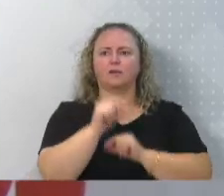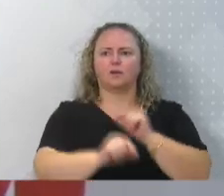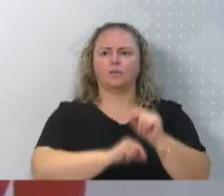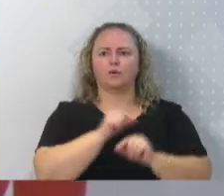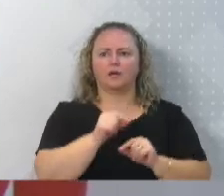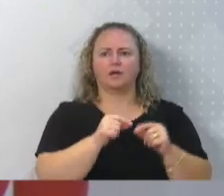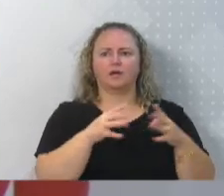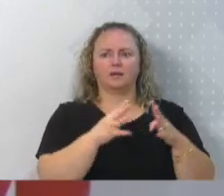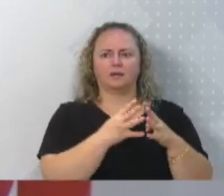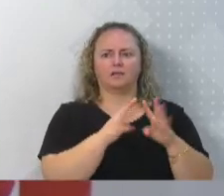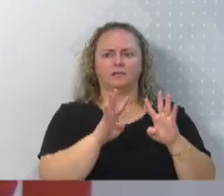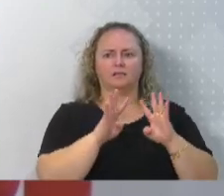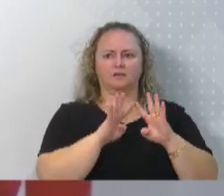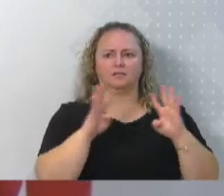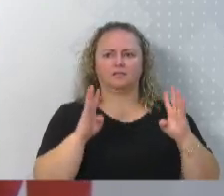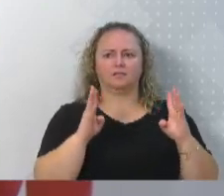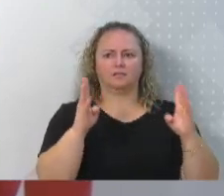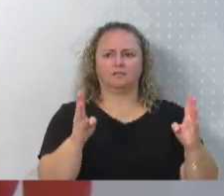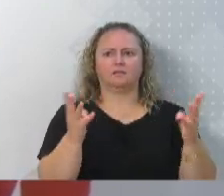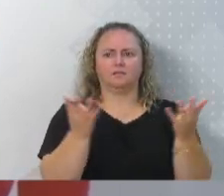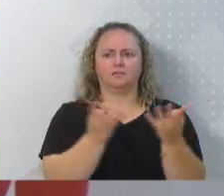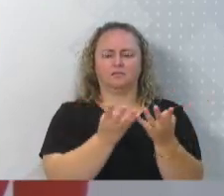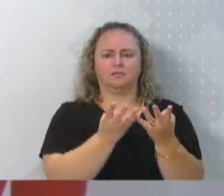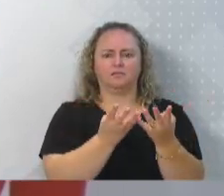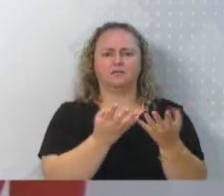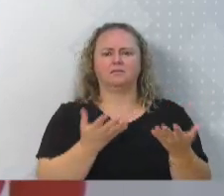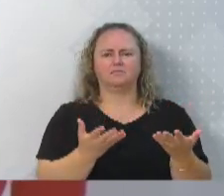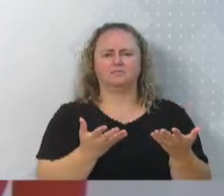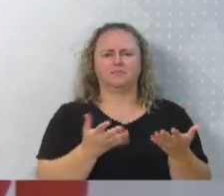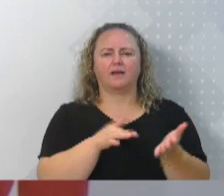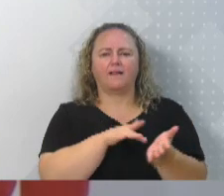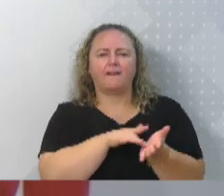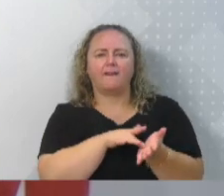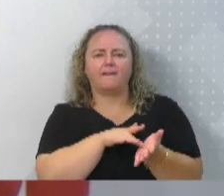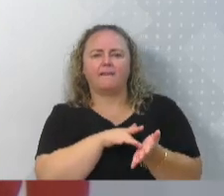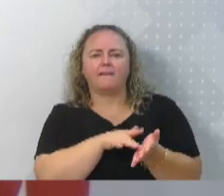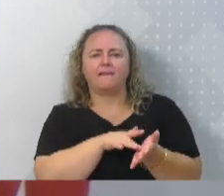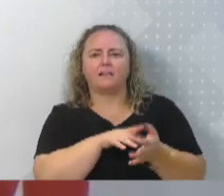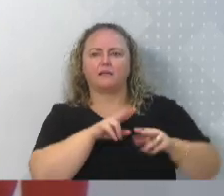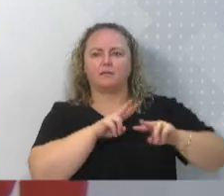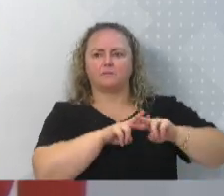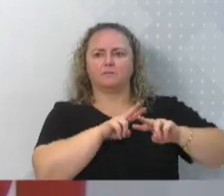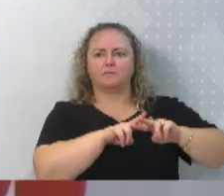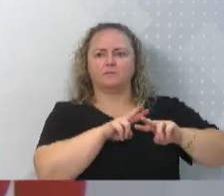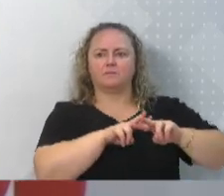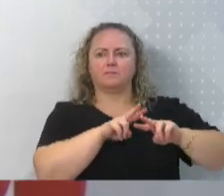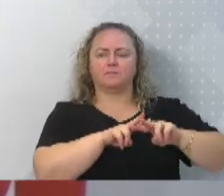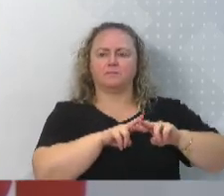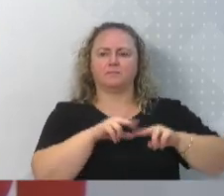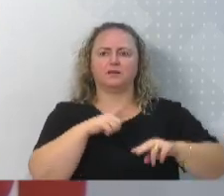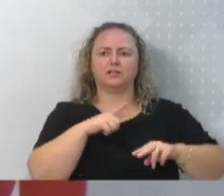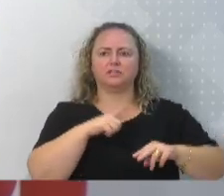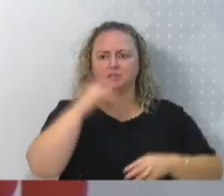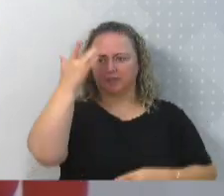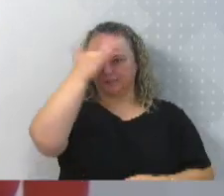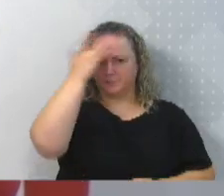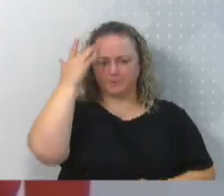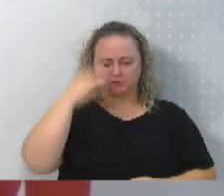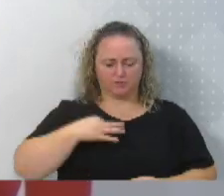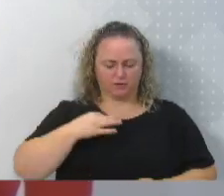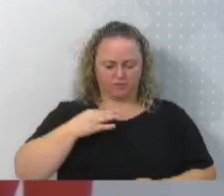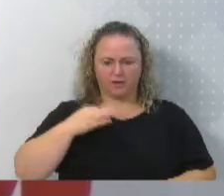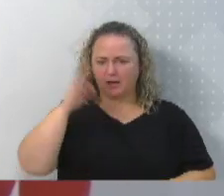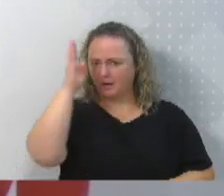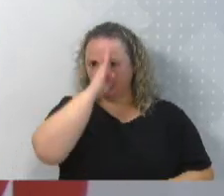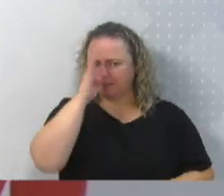lá e colocaram pessoas lá imitando uma prisão com uma plaquinha ali pessoas vestidos com a camisa